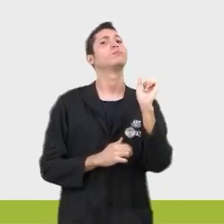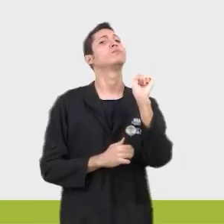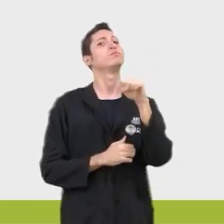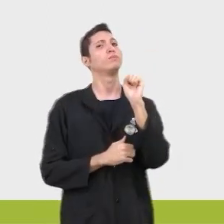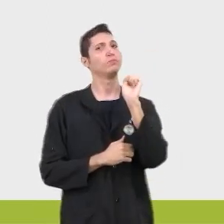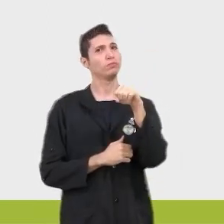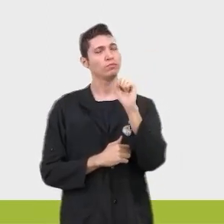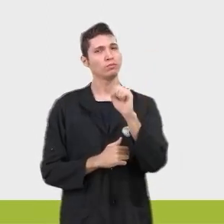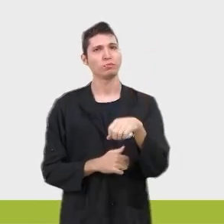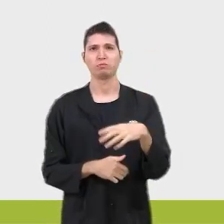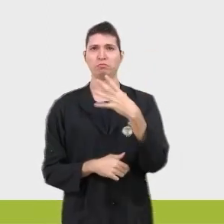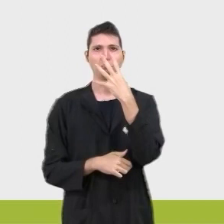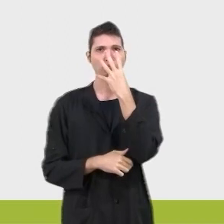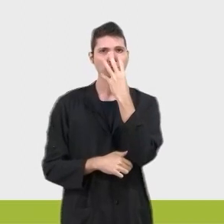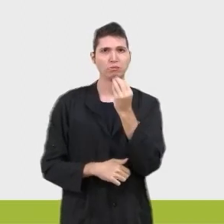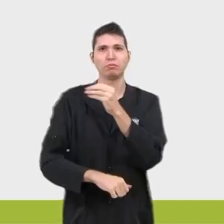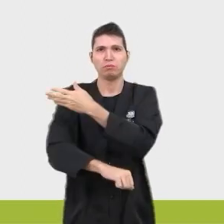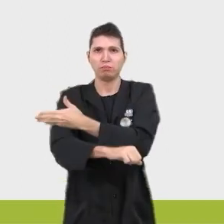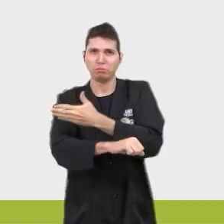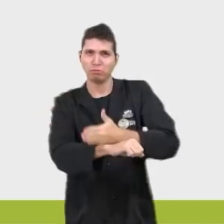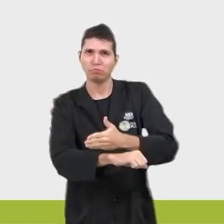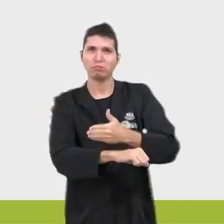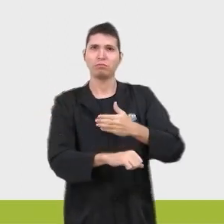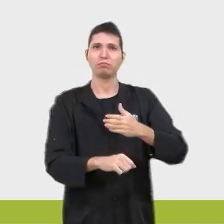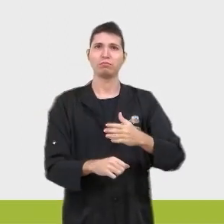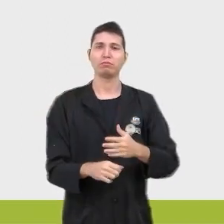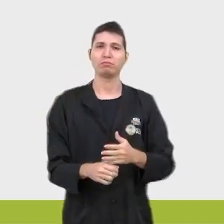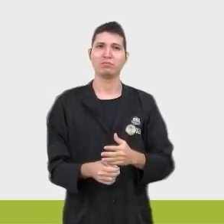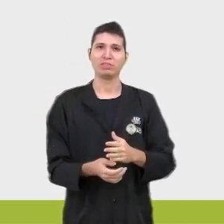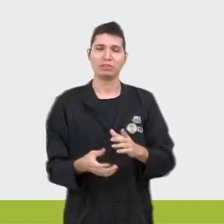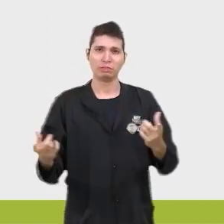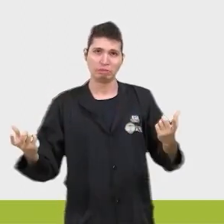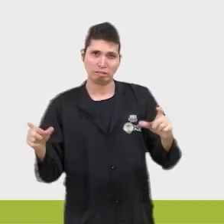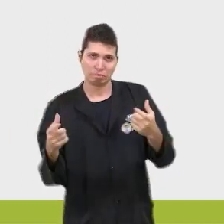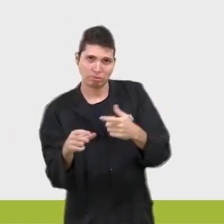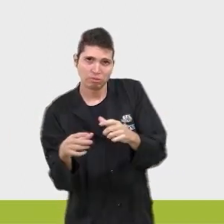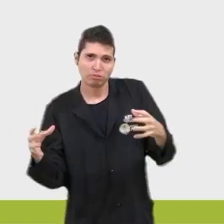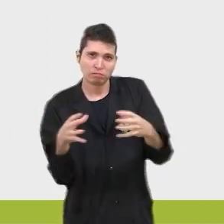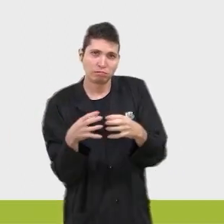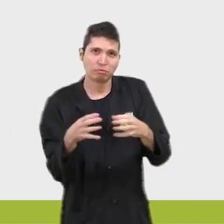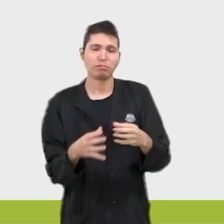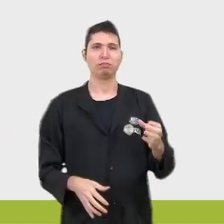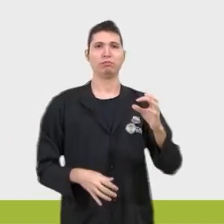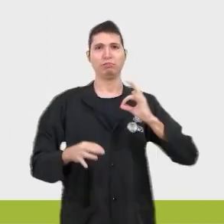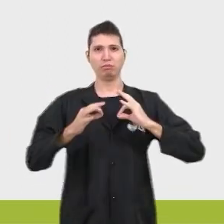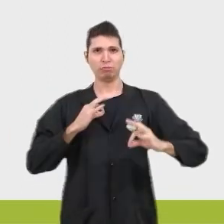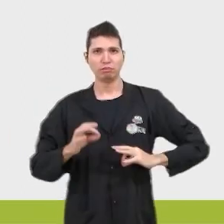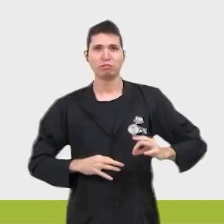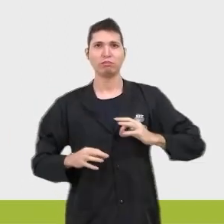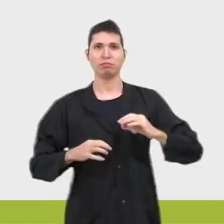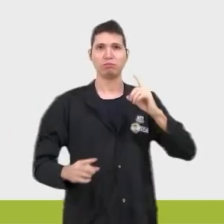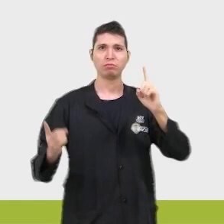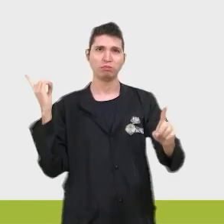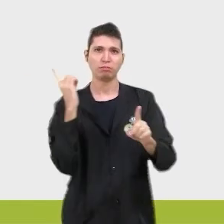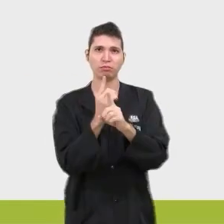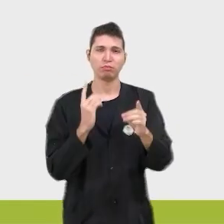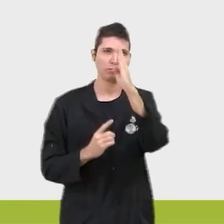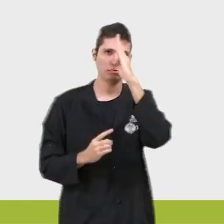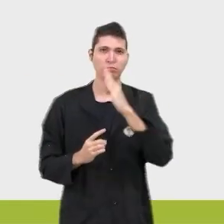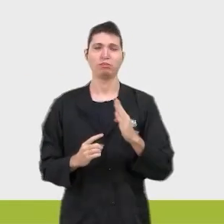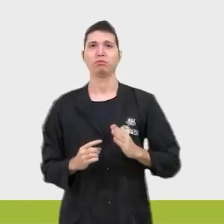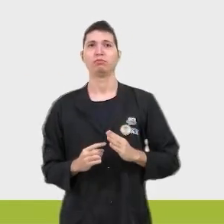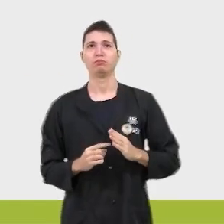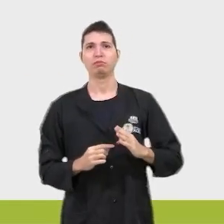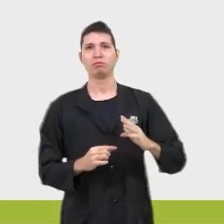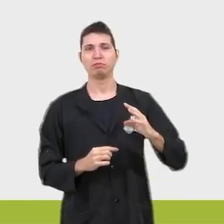ok? Lobo-guará está em risco de extinção. A nossa onça-pintada, encontrada no Brasil todo, está